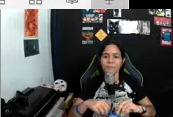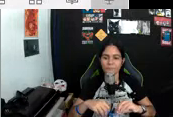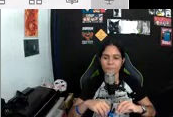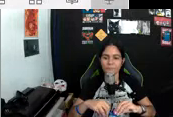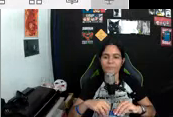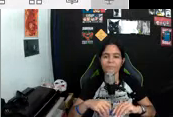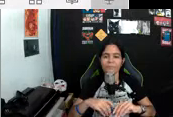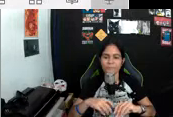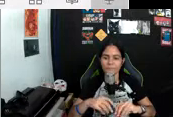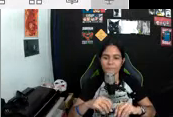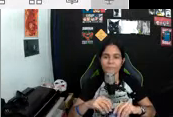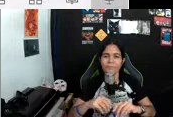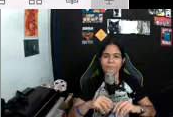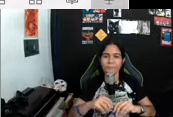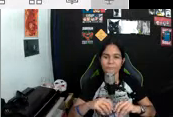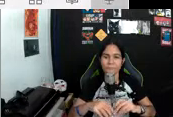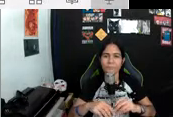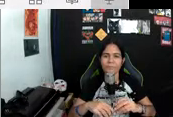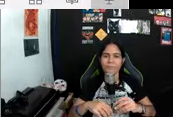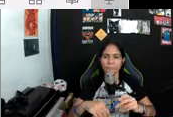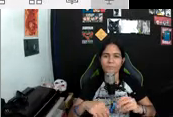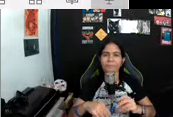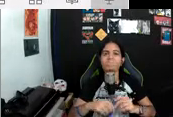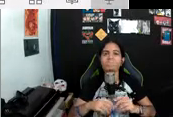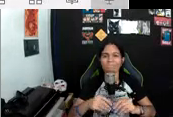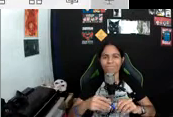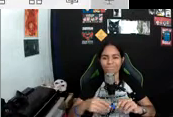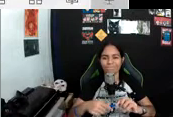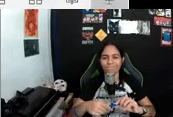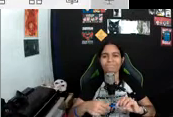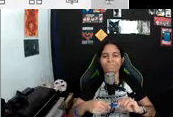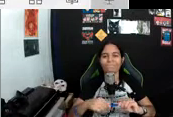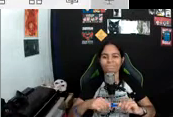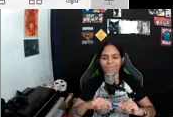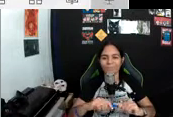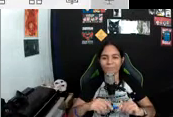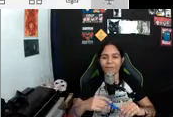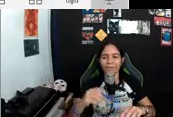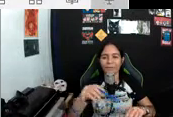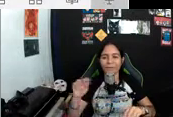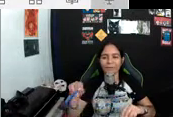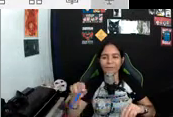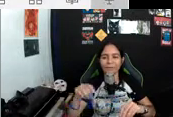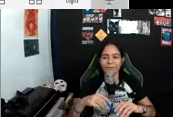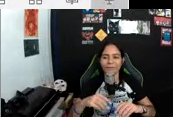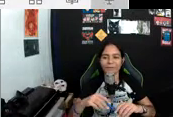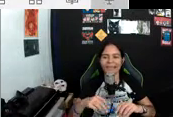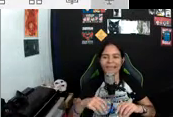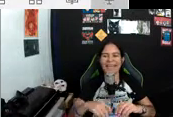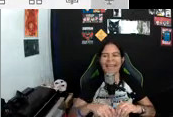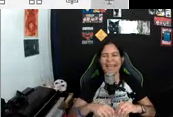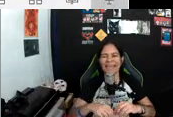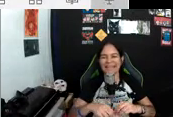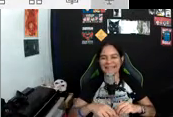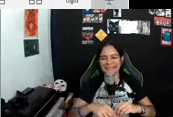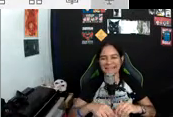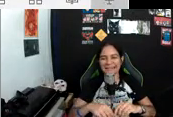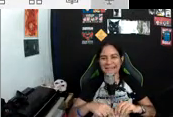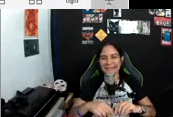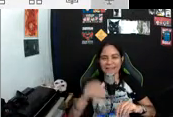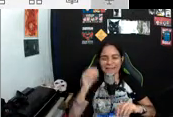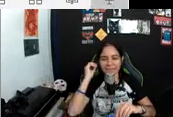tinha sido atendido por ela. Aí a gente foi ver, não era ele, foi a esposa dele, que na hora do atendimento... Não,